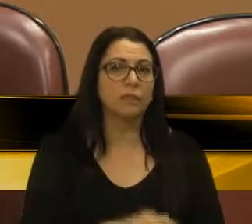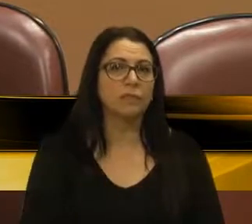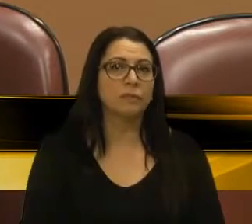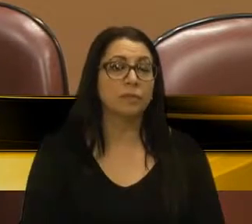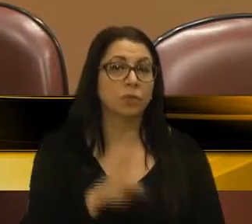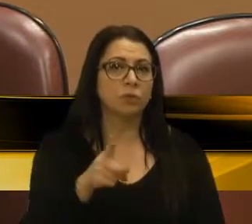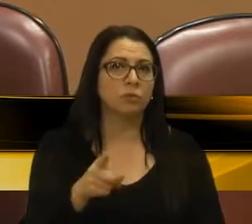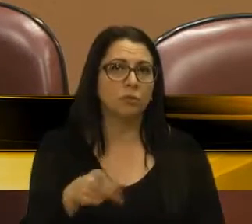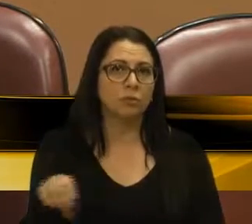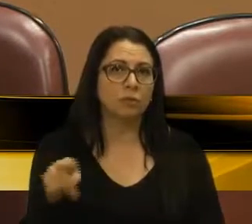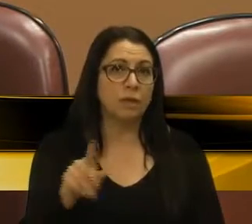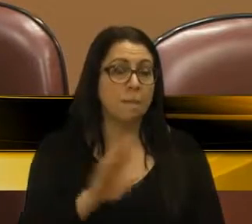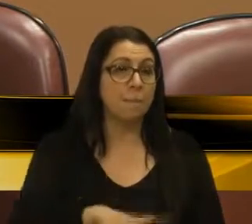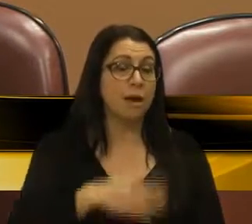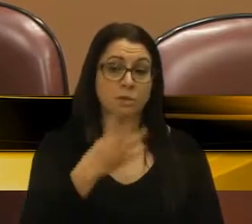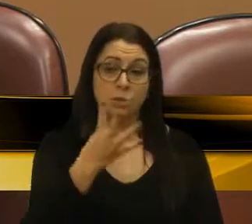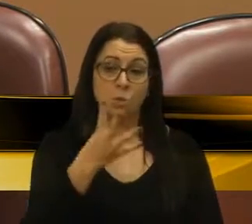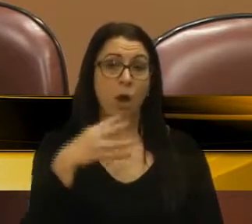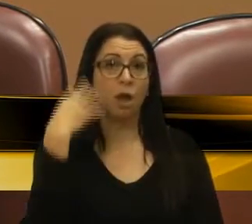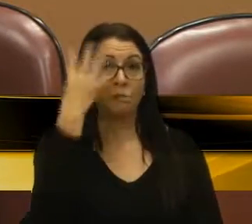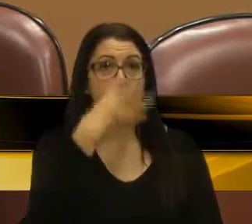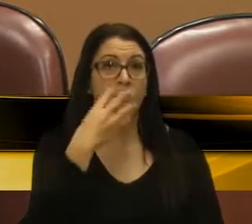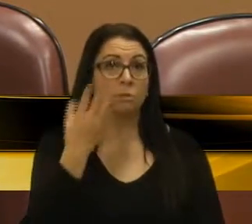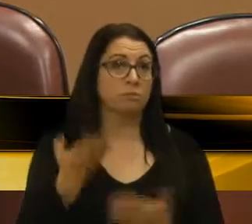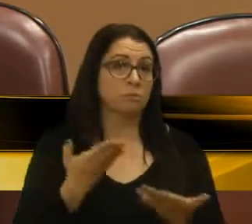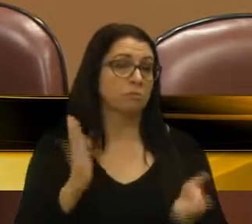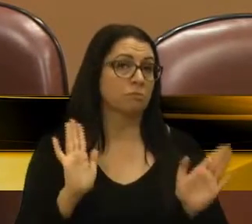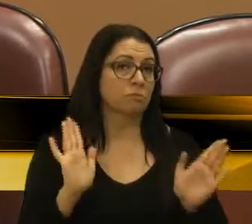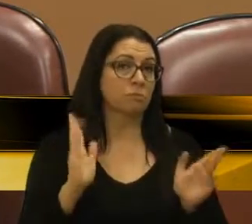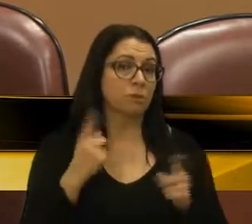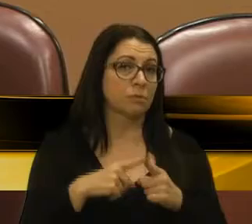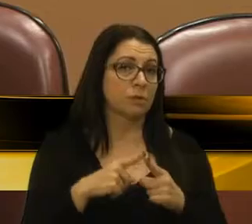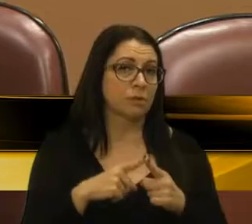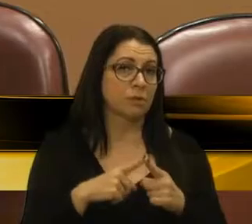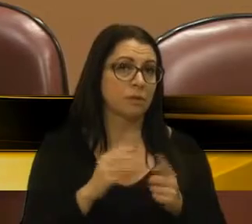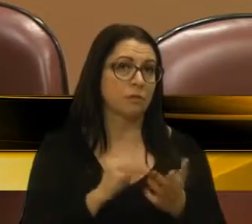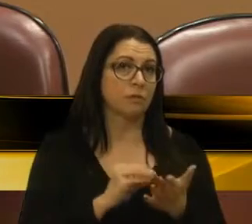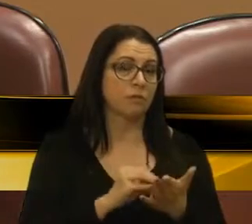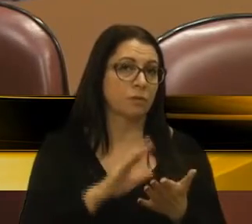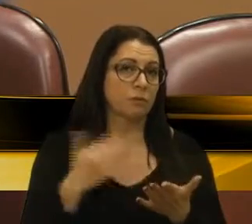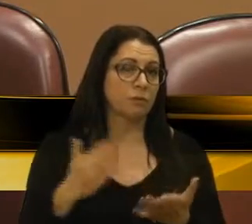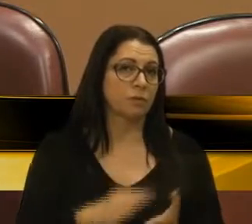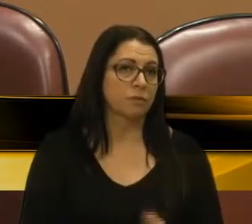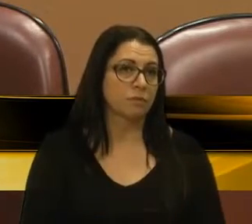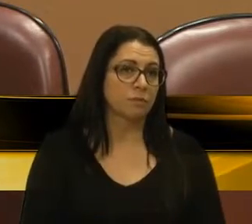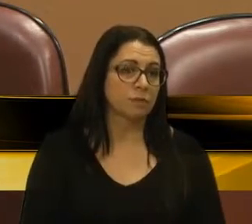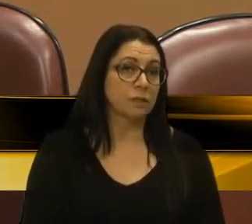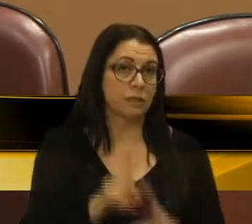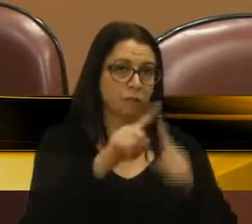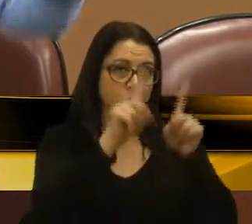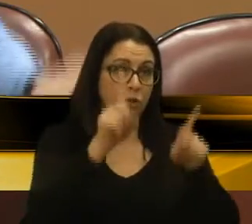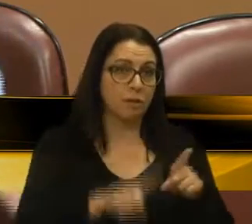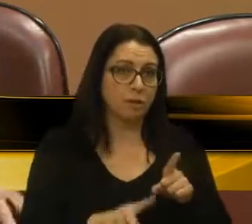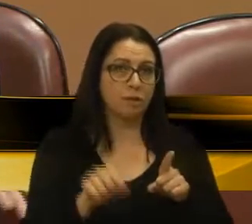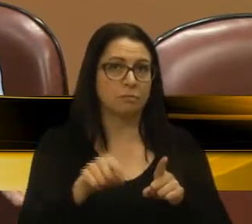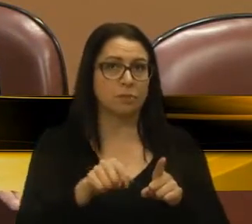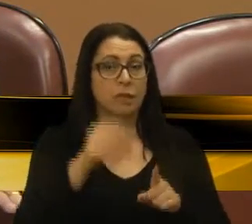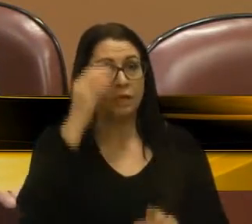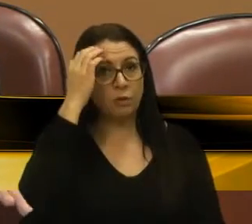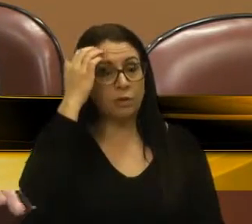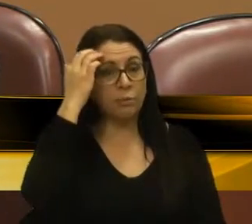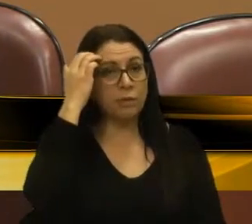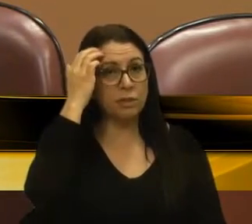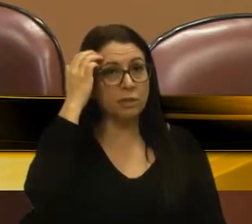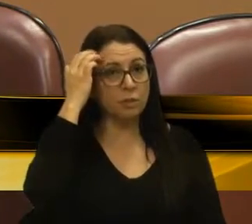aquela ficou lá mais de 4 horas para ser atendida, provavelmente falta mais funcionários, como o senhor disse que estão